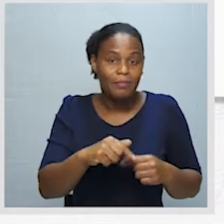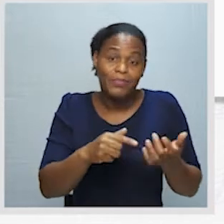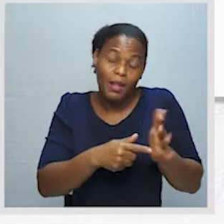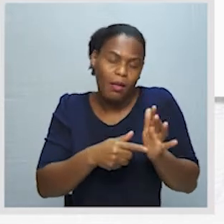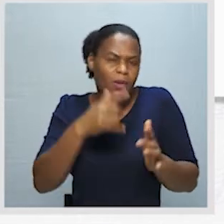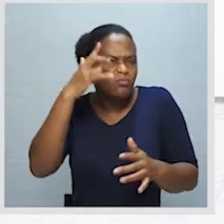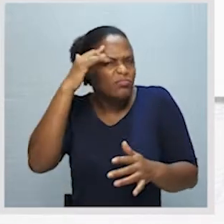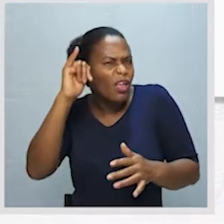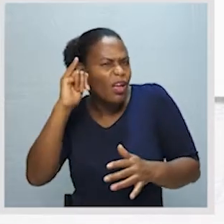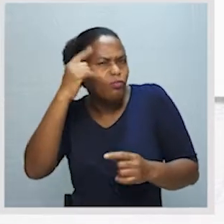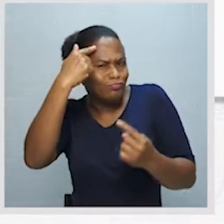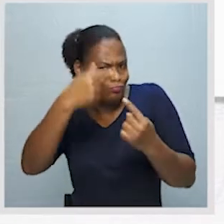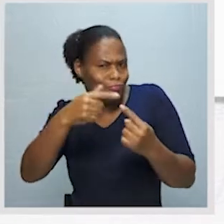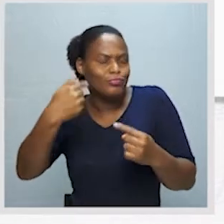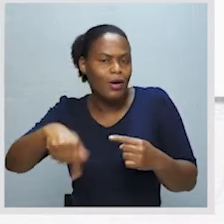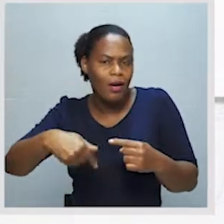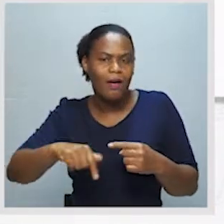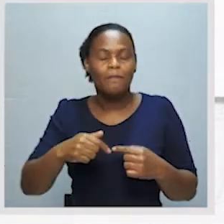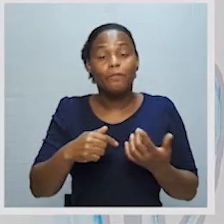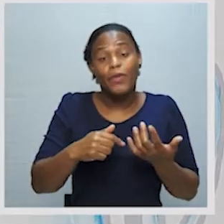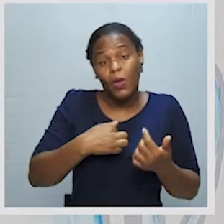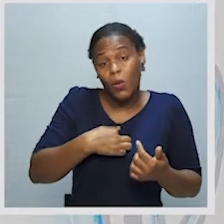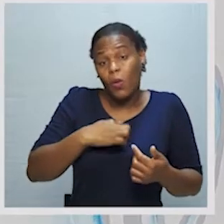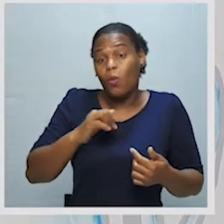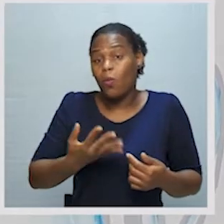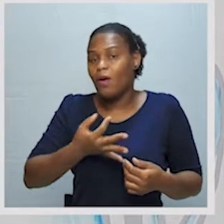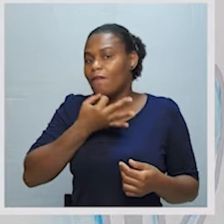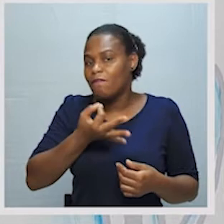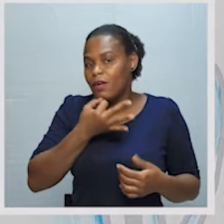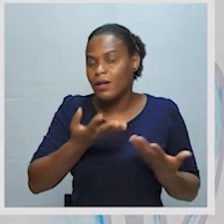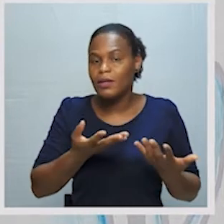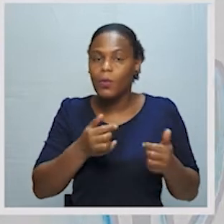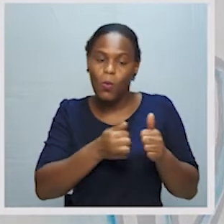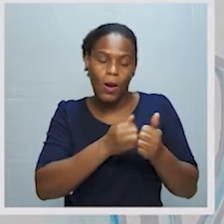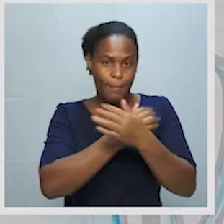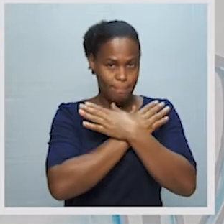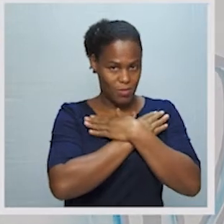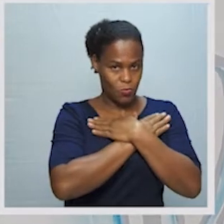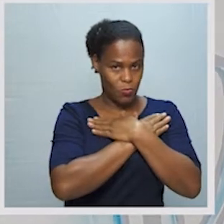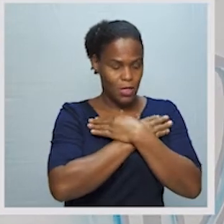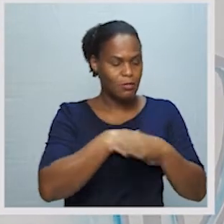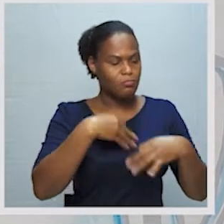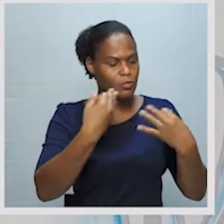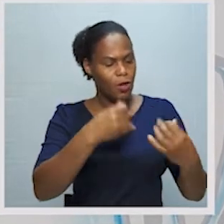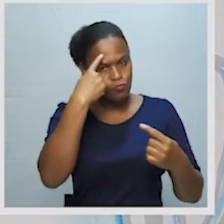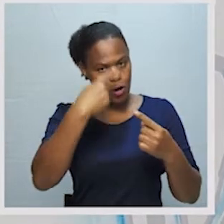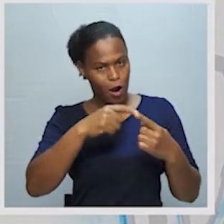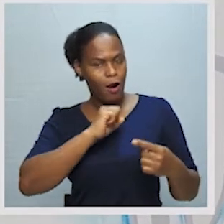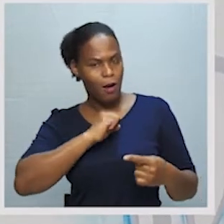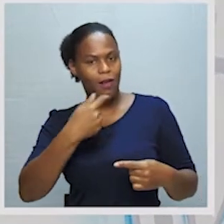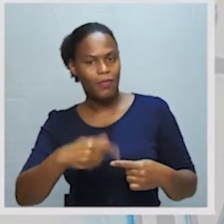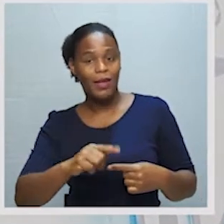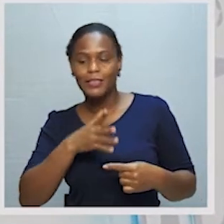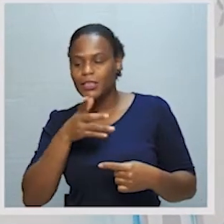seja, tendo em mente um objetivo. Eu, ao falar com um amigo, eu tenho sempre um